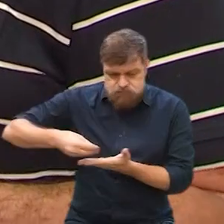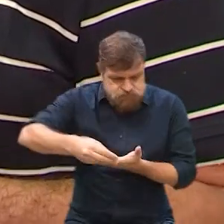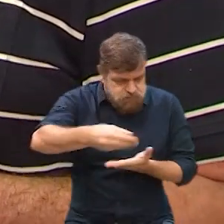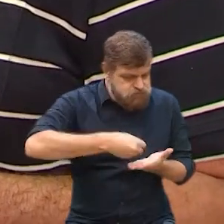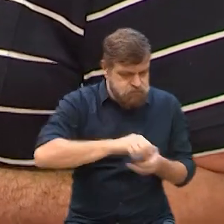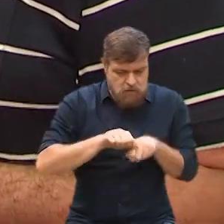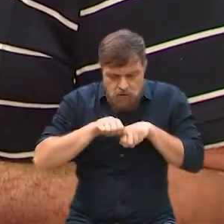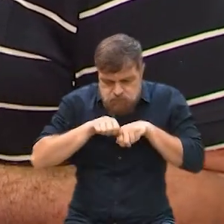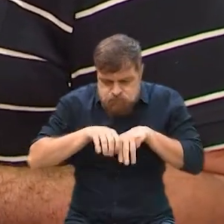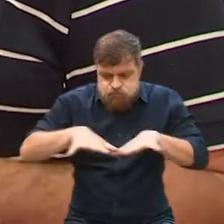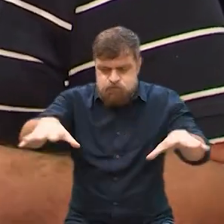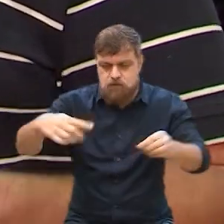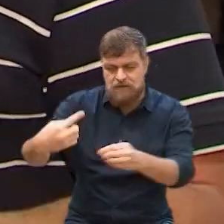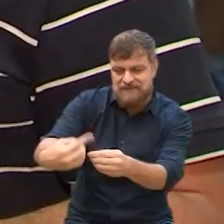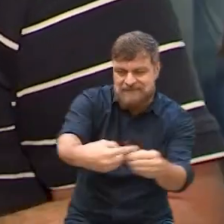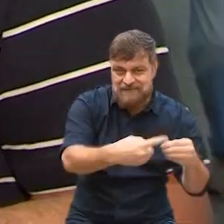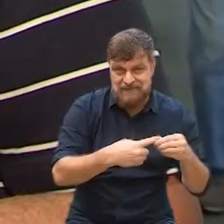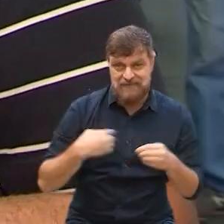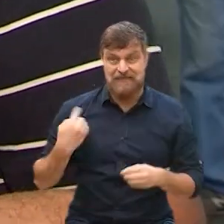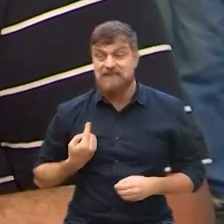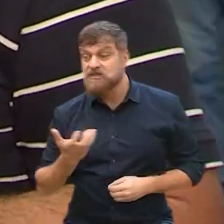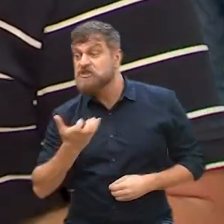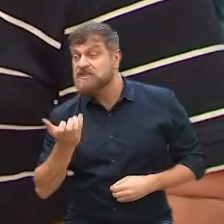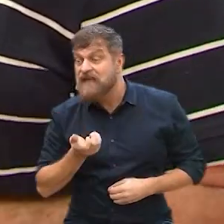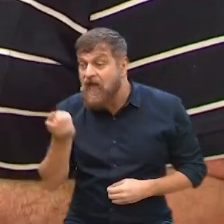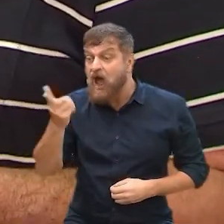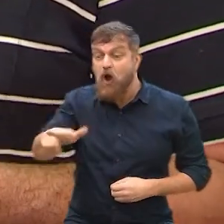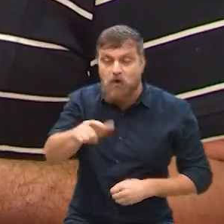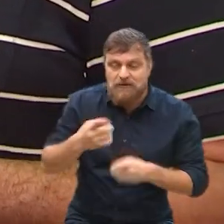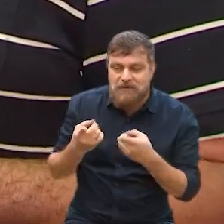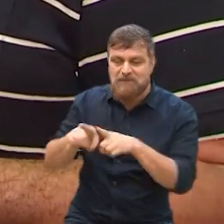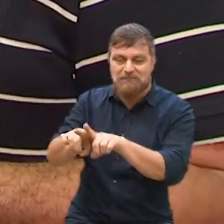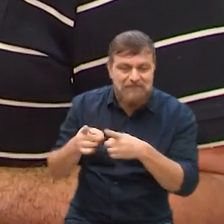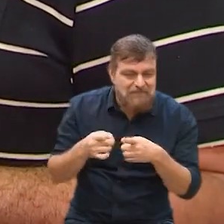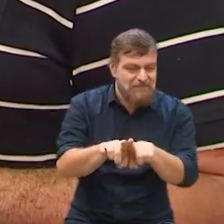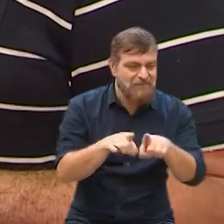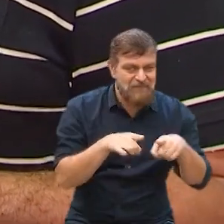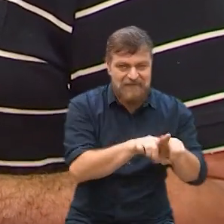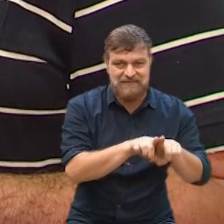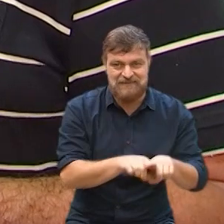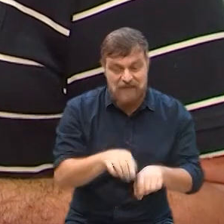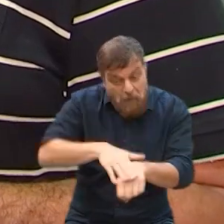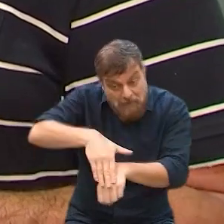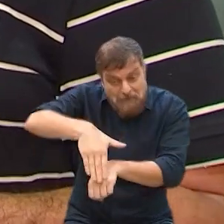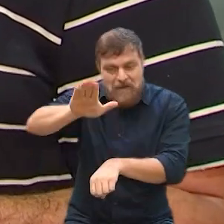graças a Deus, sim. Estamos em busca de mais, né? Porém,